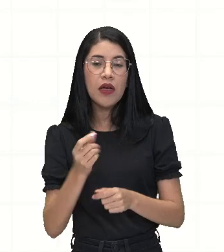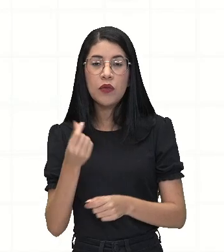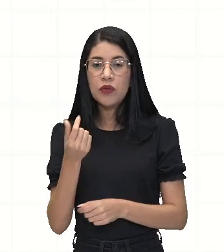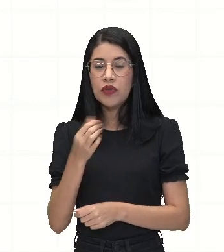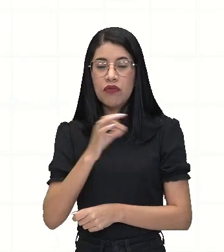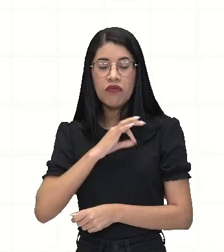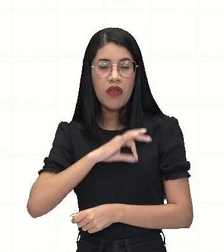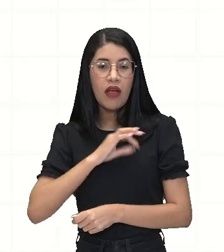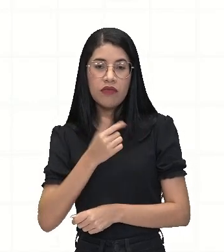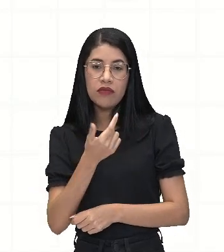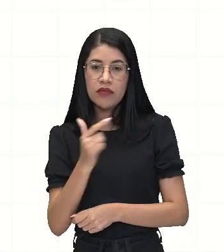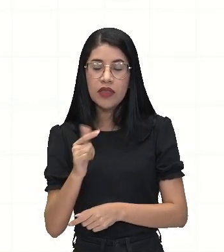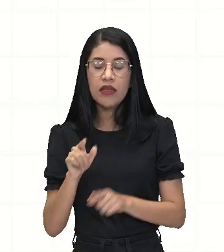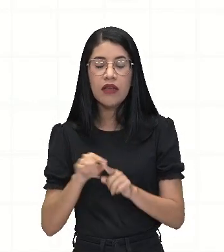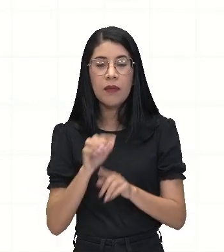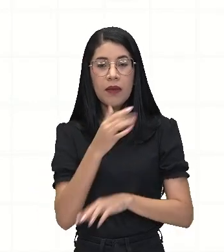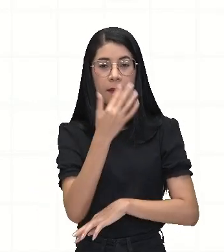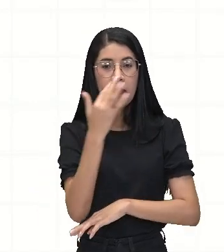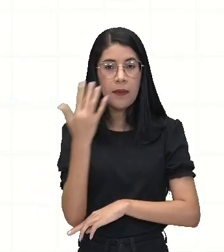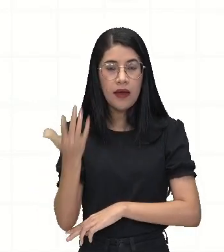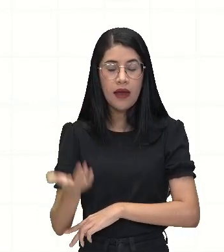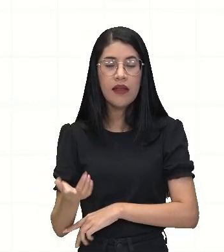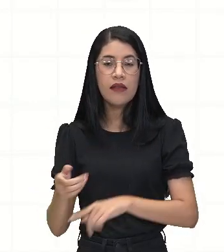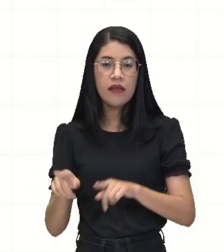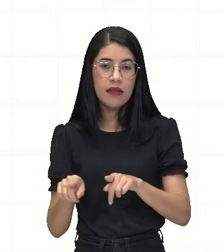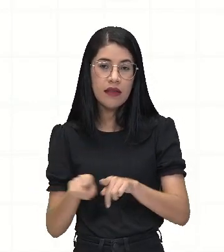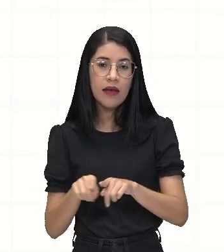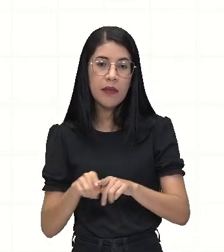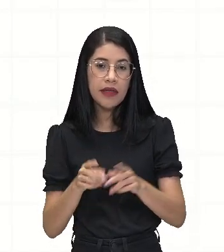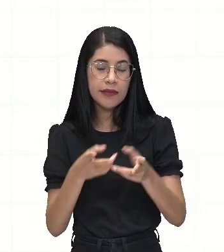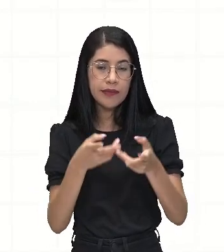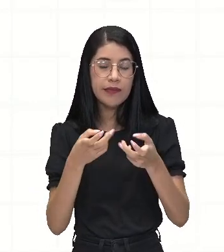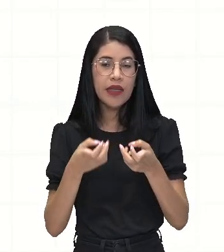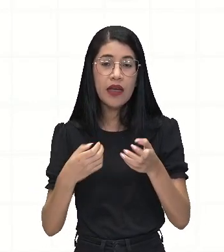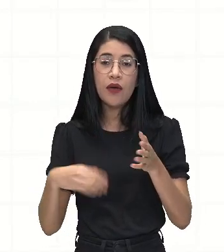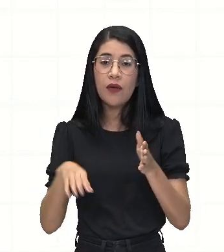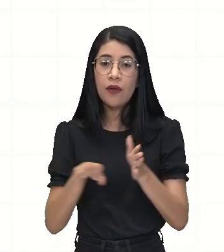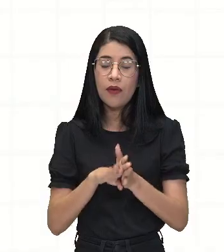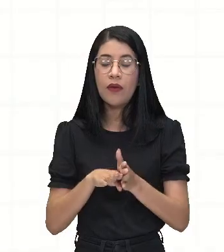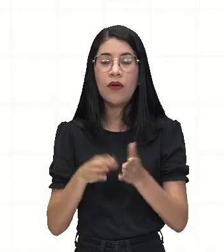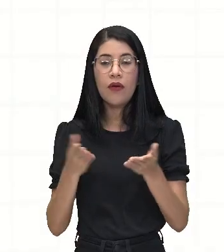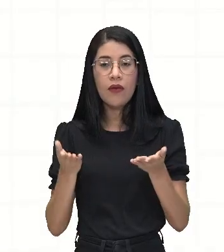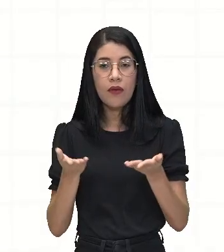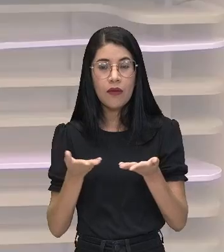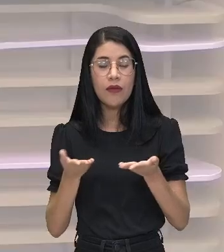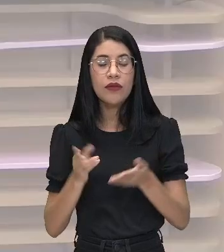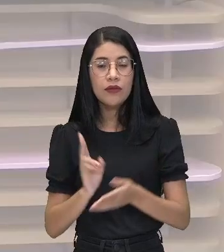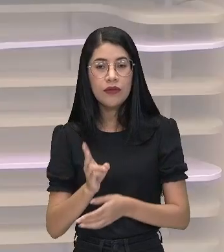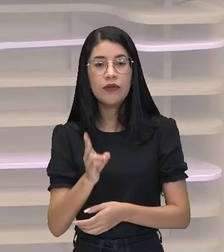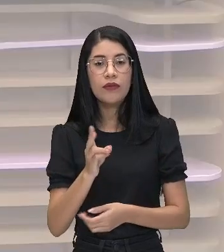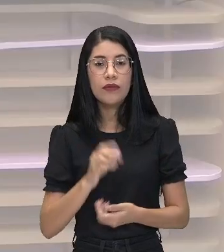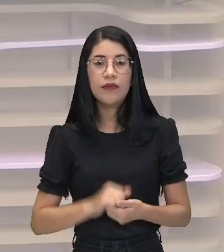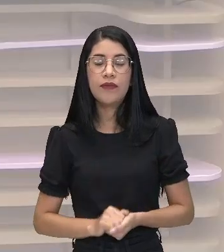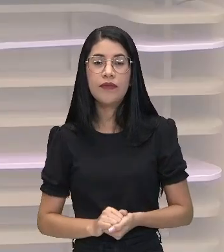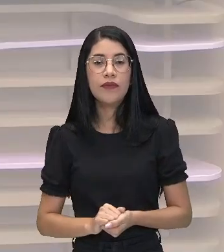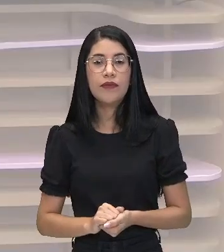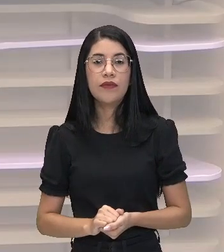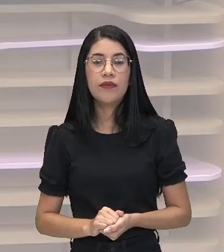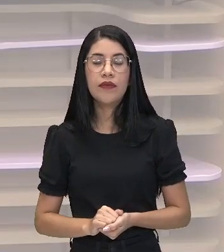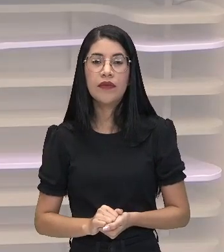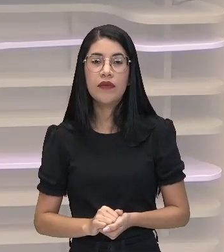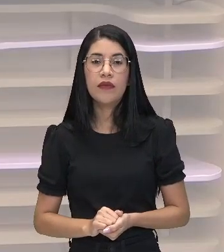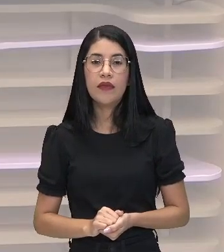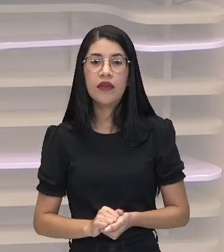financeiras, a questão do desmatamento que a gente observa até os dias atuais, tá bom? Então, apenas para a